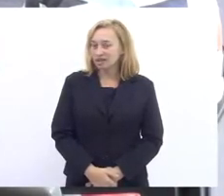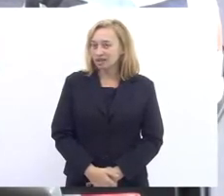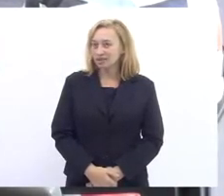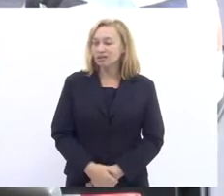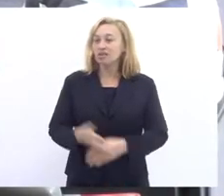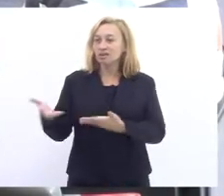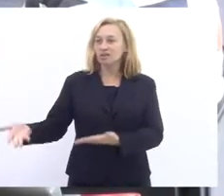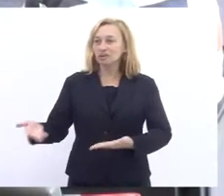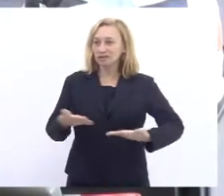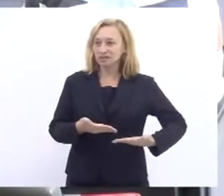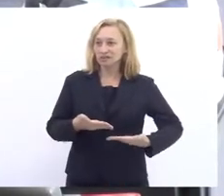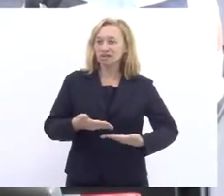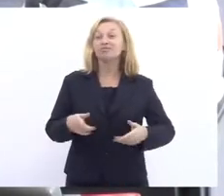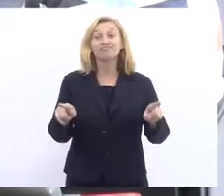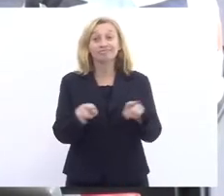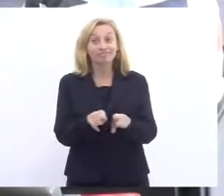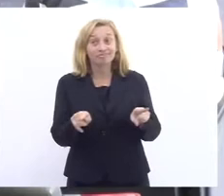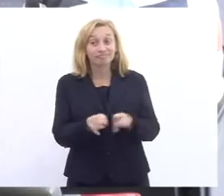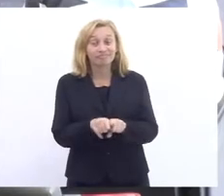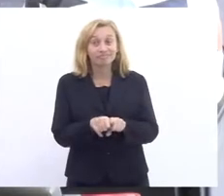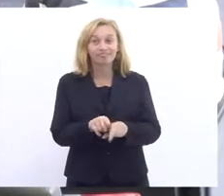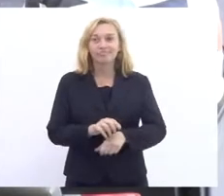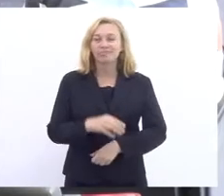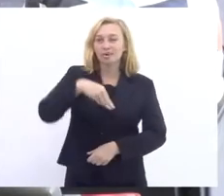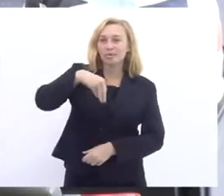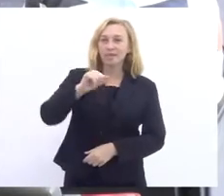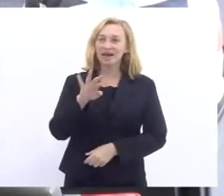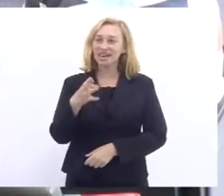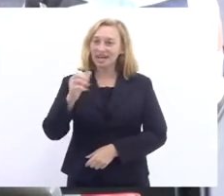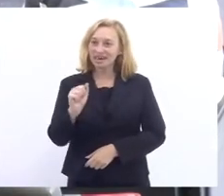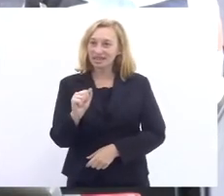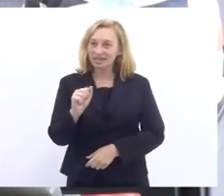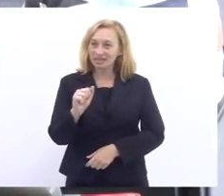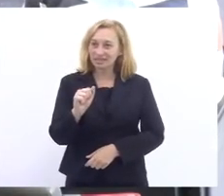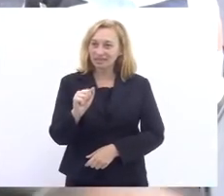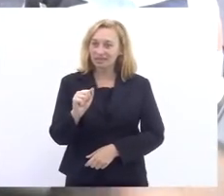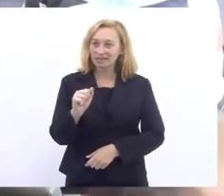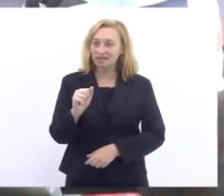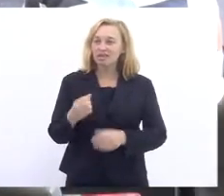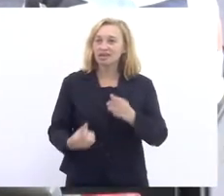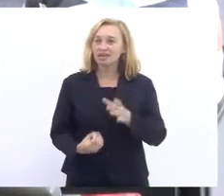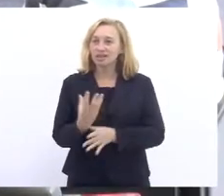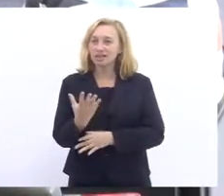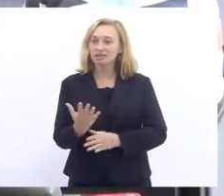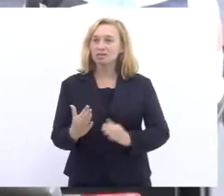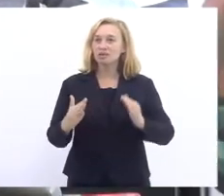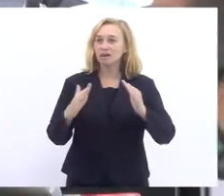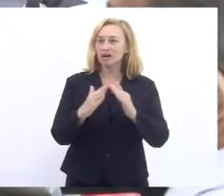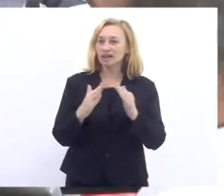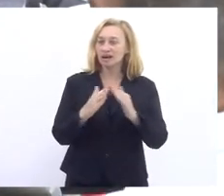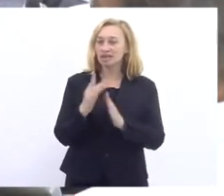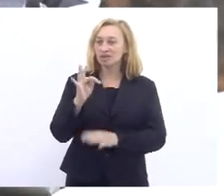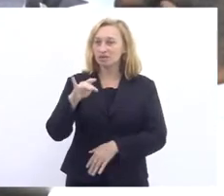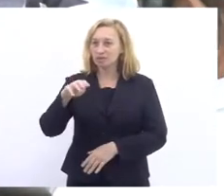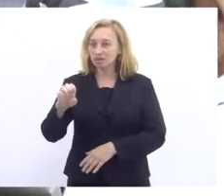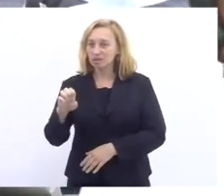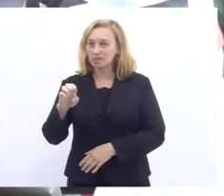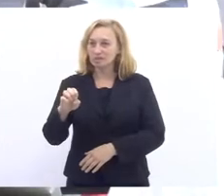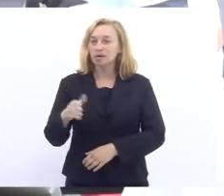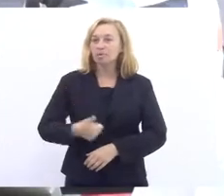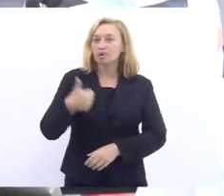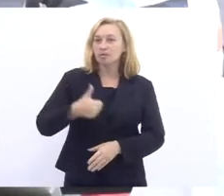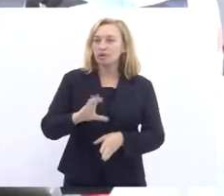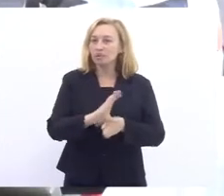eu convido também a Mariana Cavalcante que a fundadora da casa do Fluminense integrante do primeiro conselho